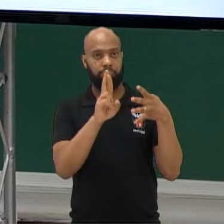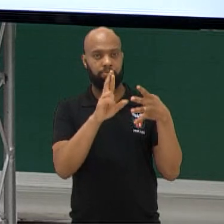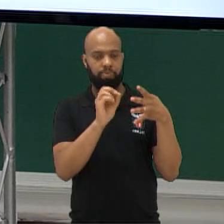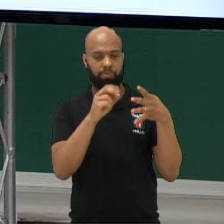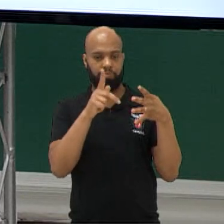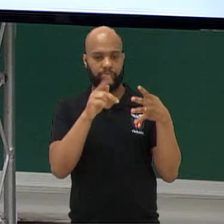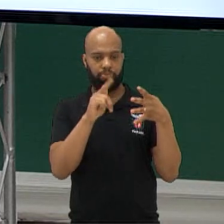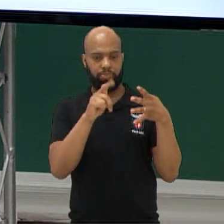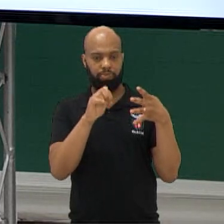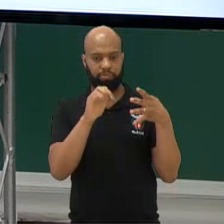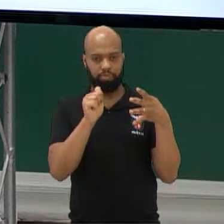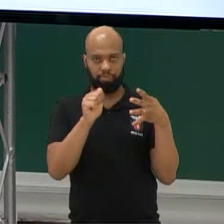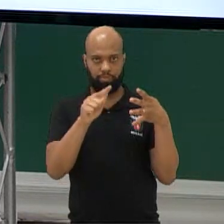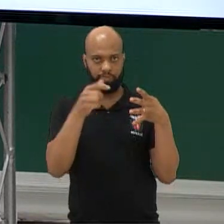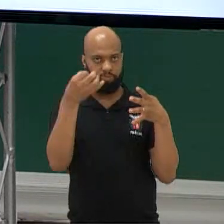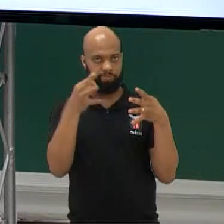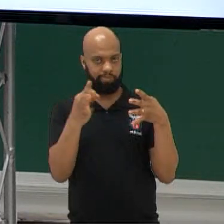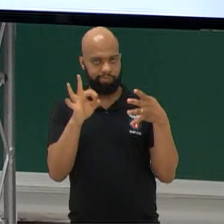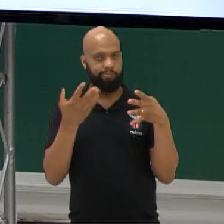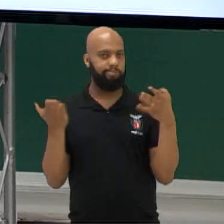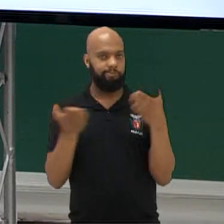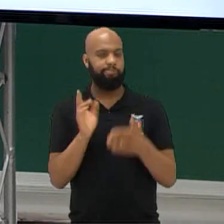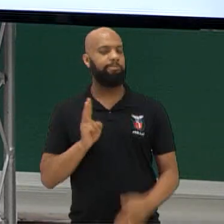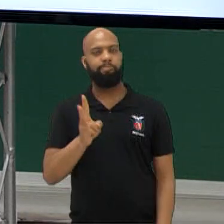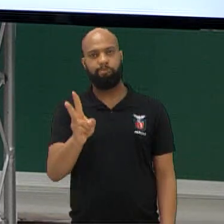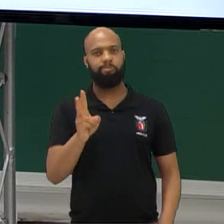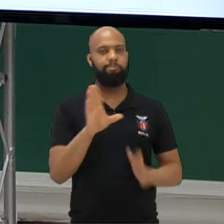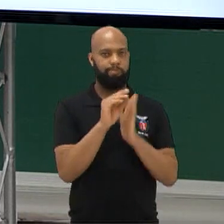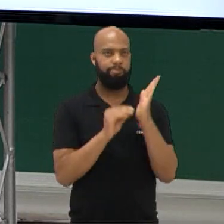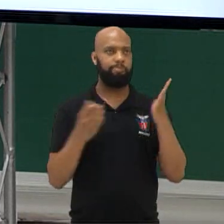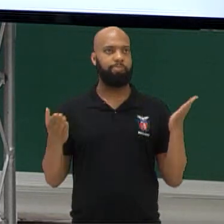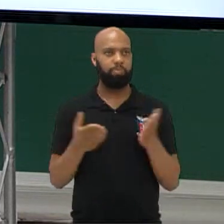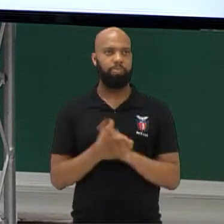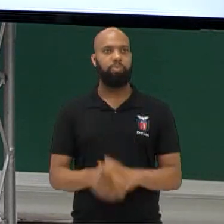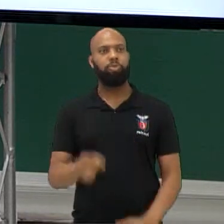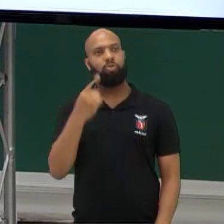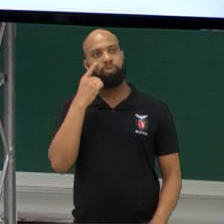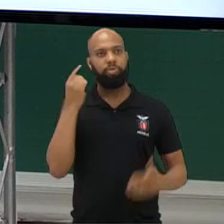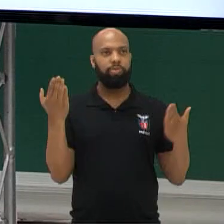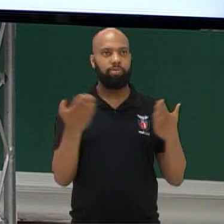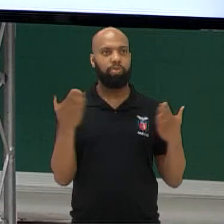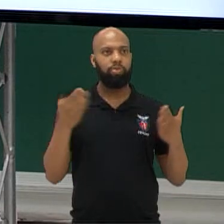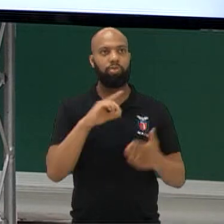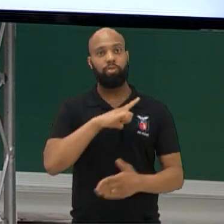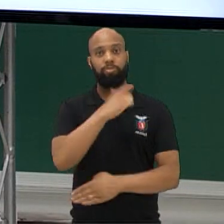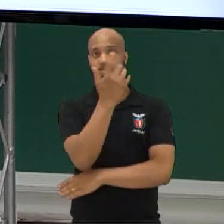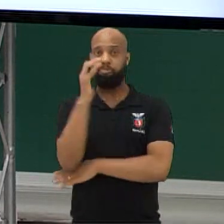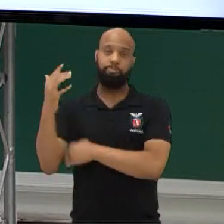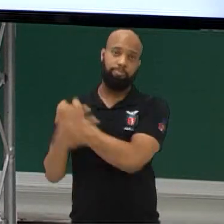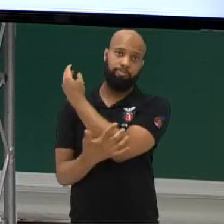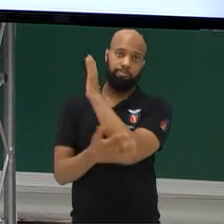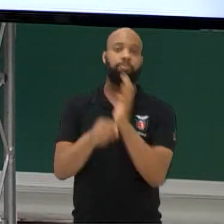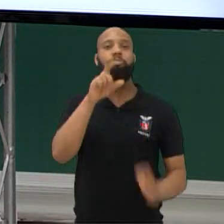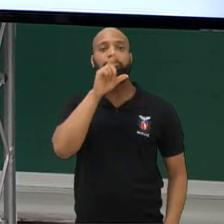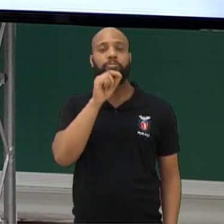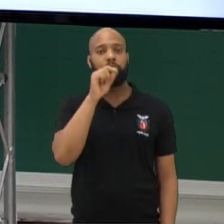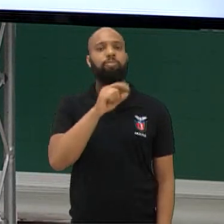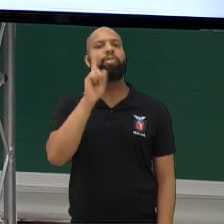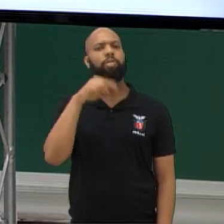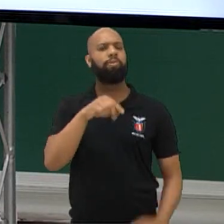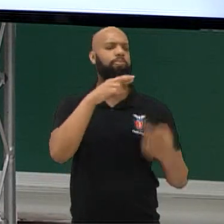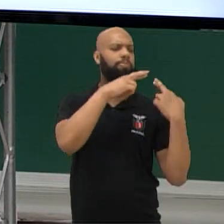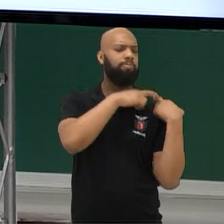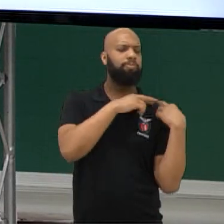uropigial, acertou. Então, vamos dar continuidade ao nosso conteúdo de hoje. Tá? Ecologia. As aves são responsáveis por dispersão de